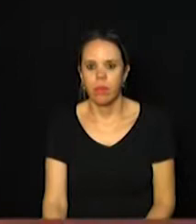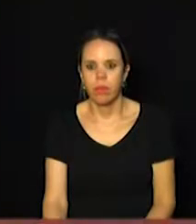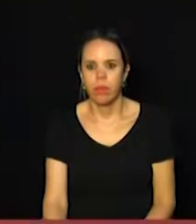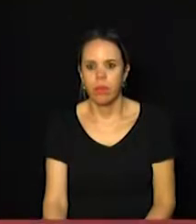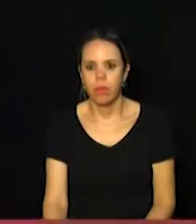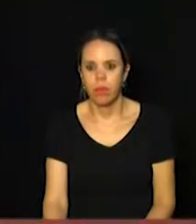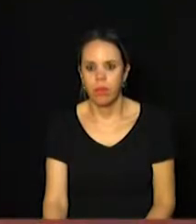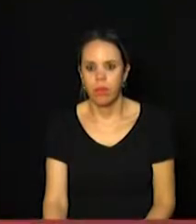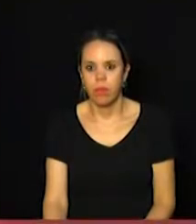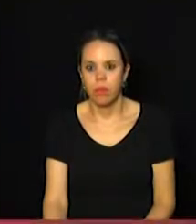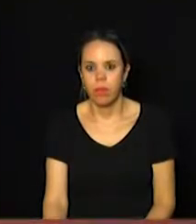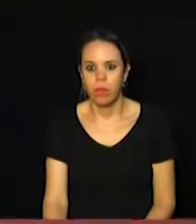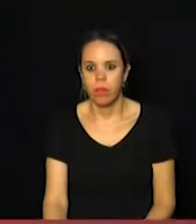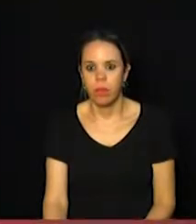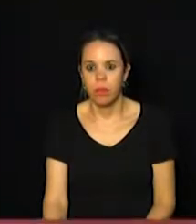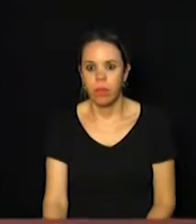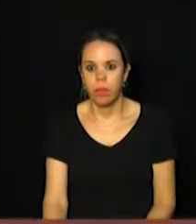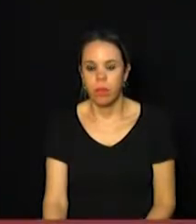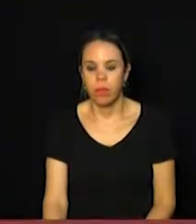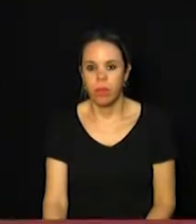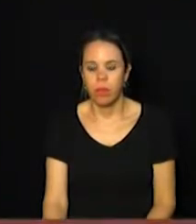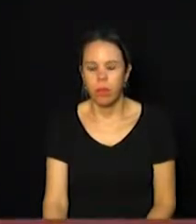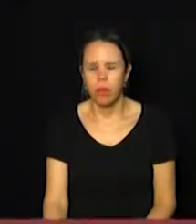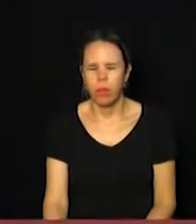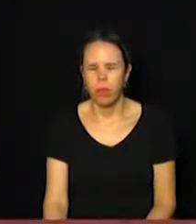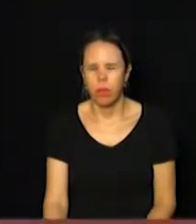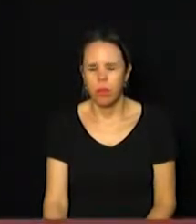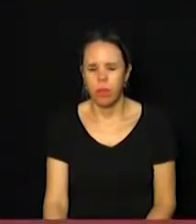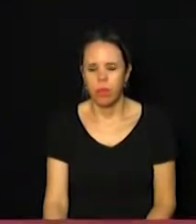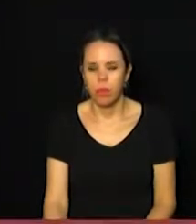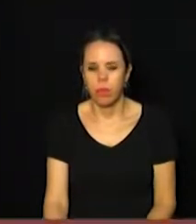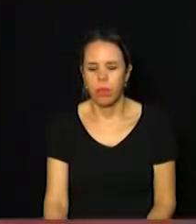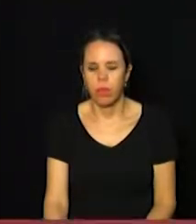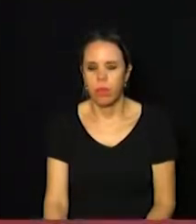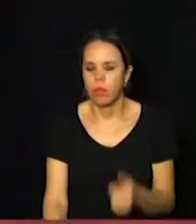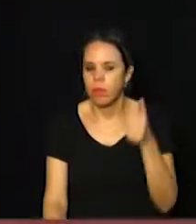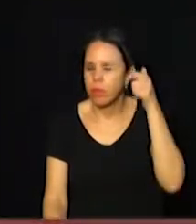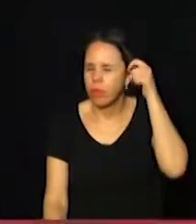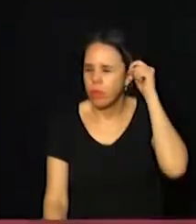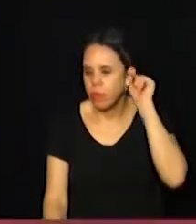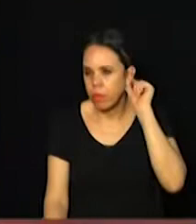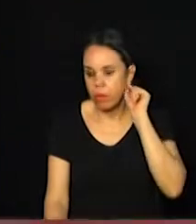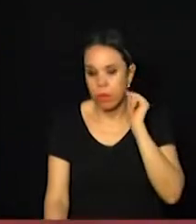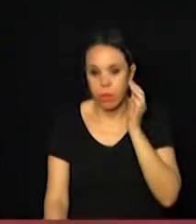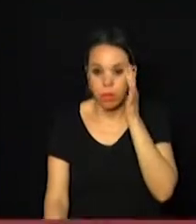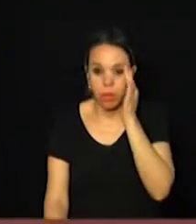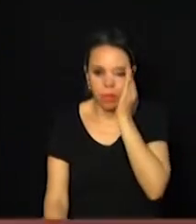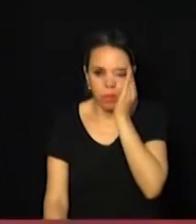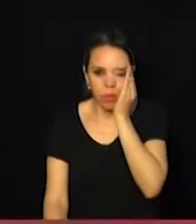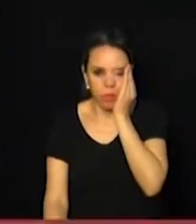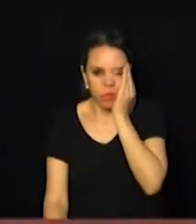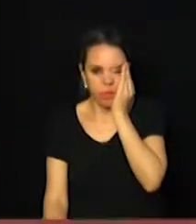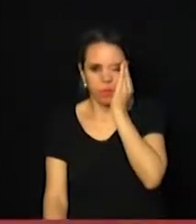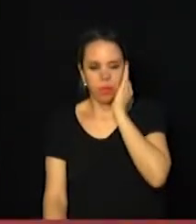Oi tio Zé Felipe payão O Jovem Pan